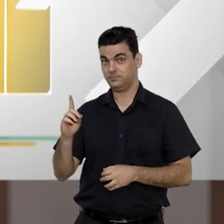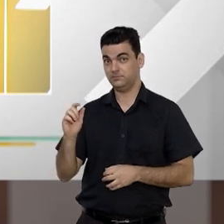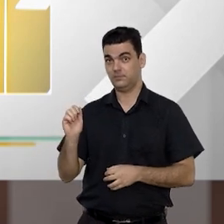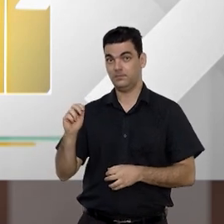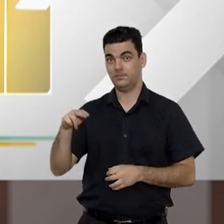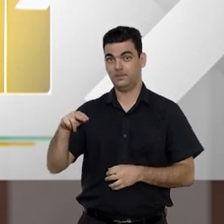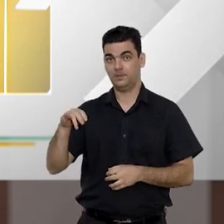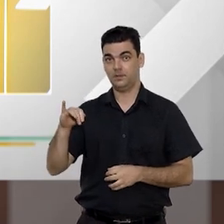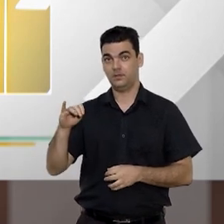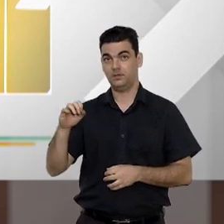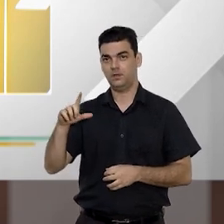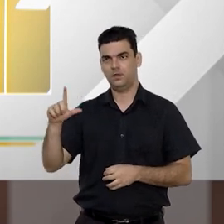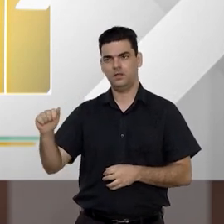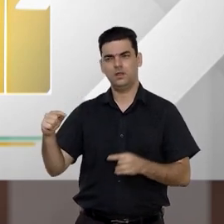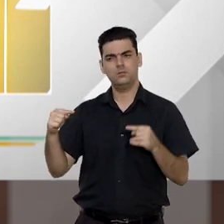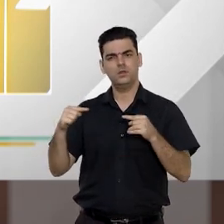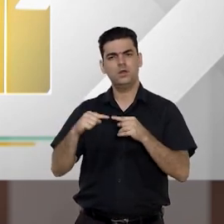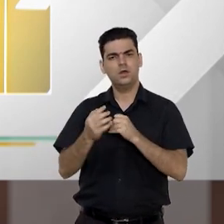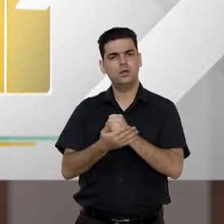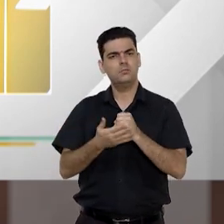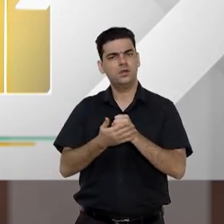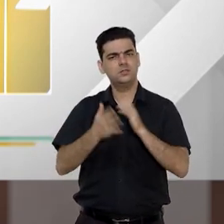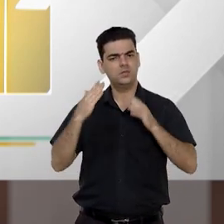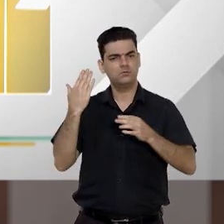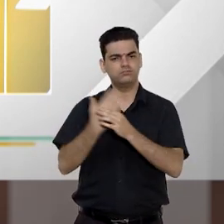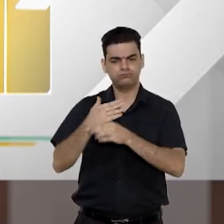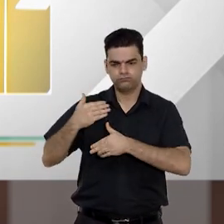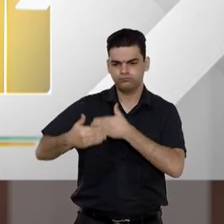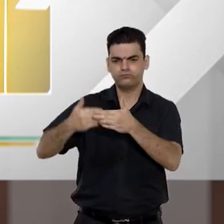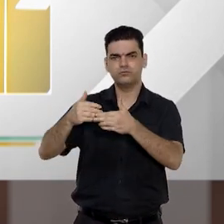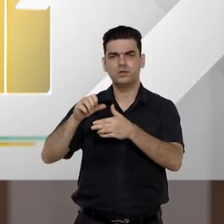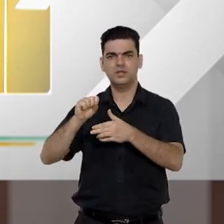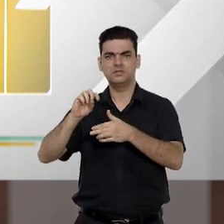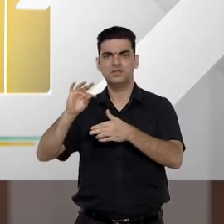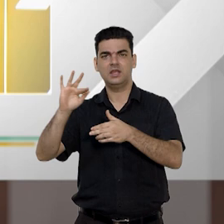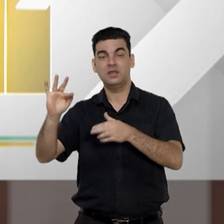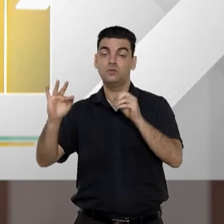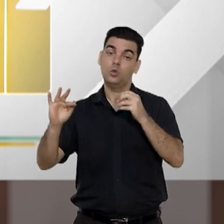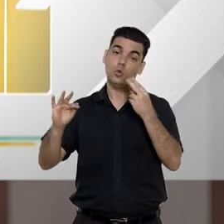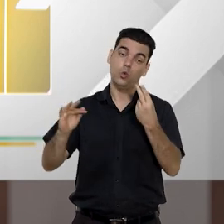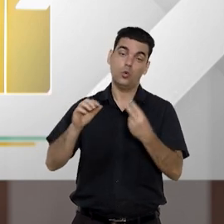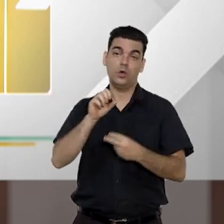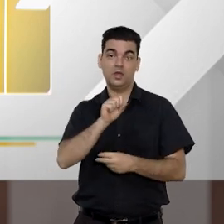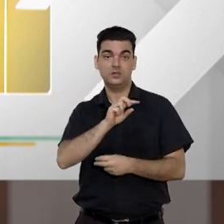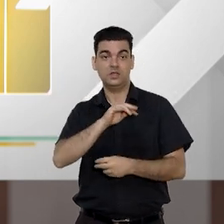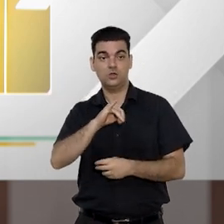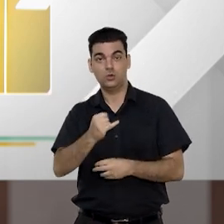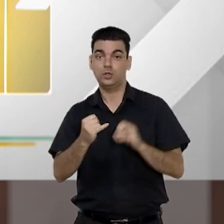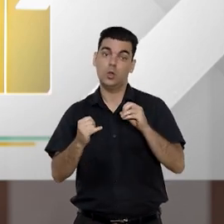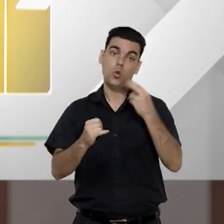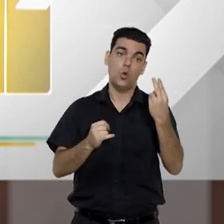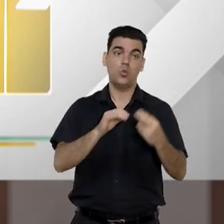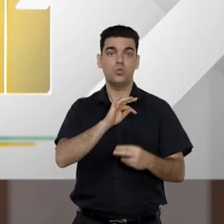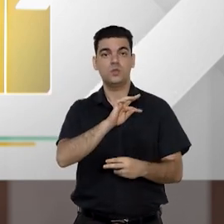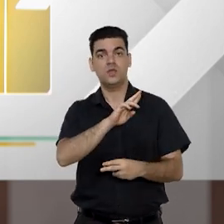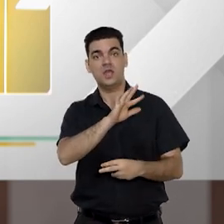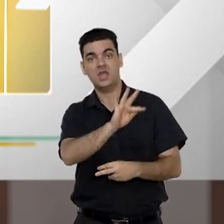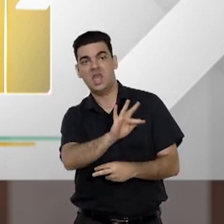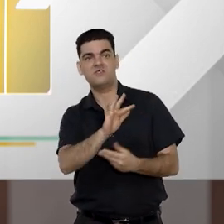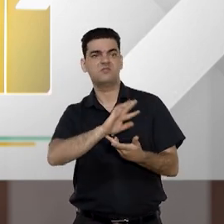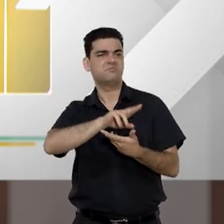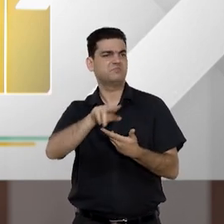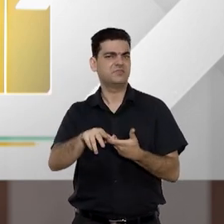Afinal, doutora Daniela, a aplicação de precedente criado pelo STF ou pelo STJ ou